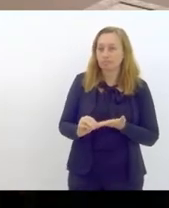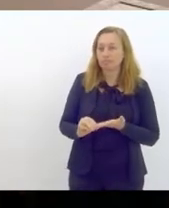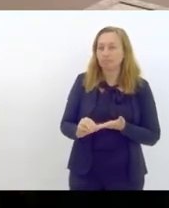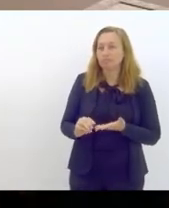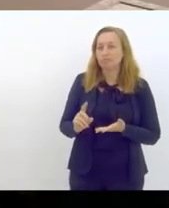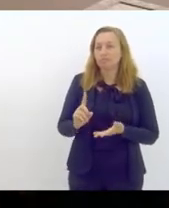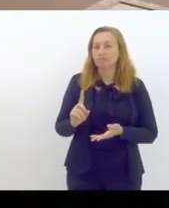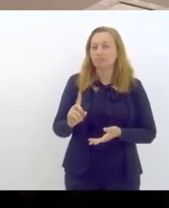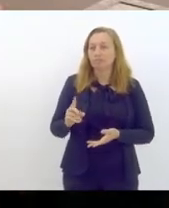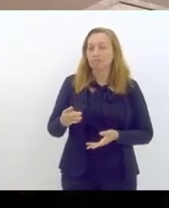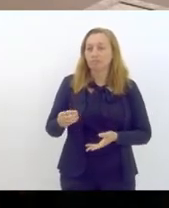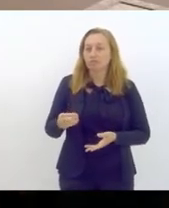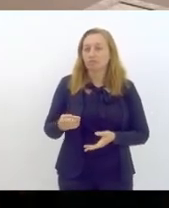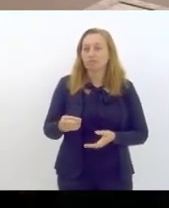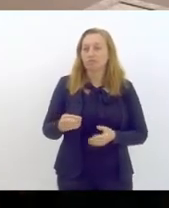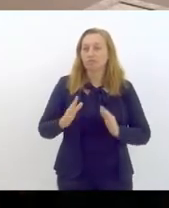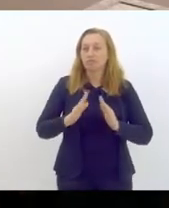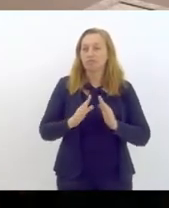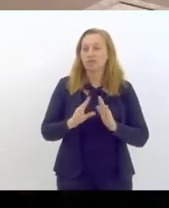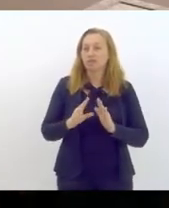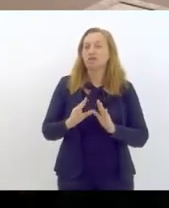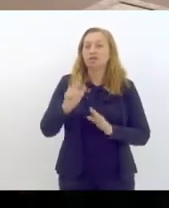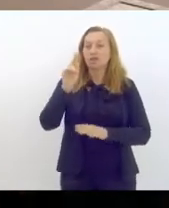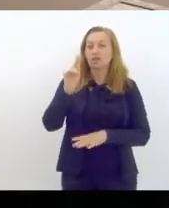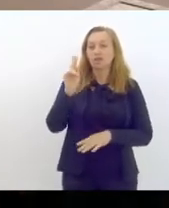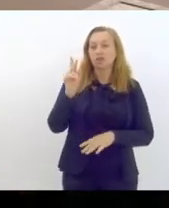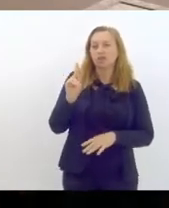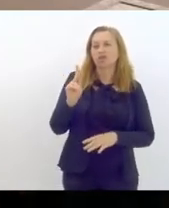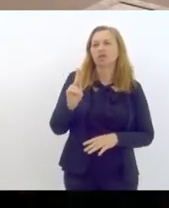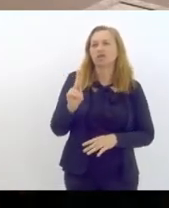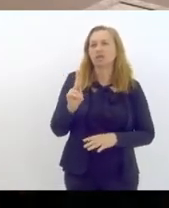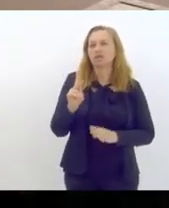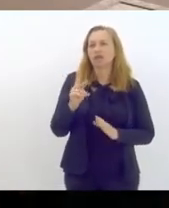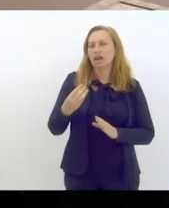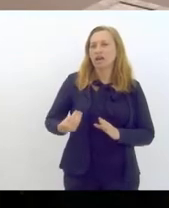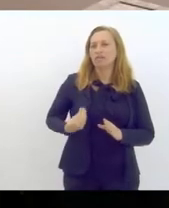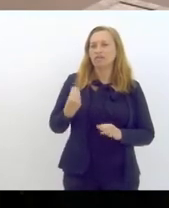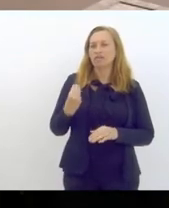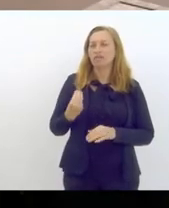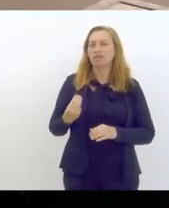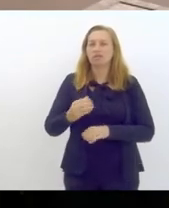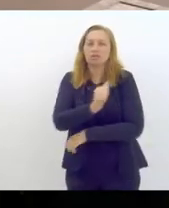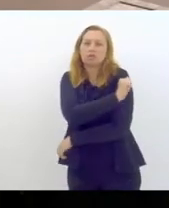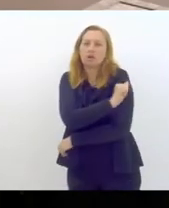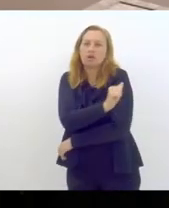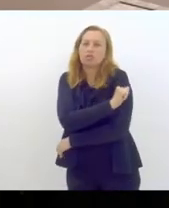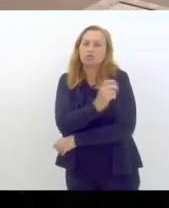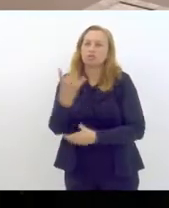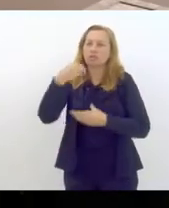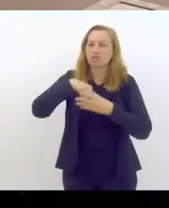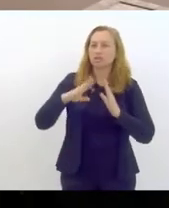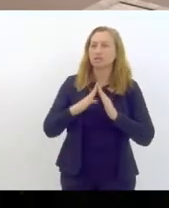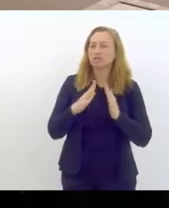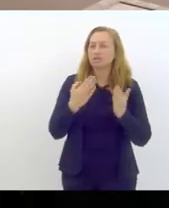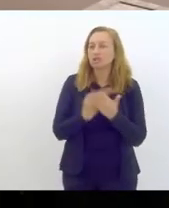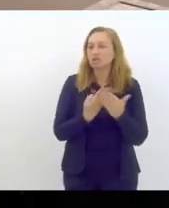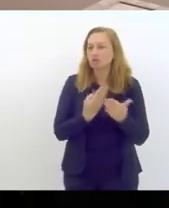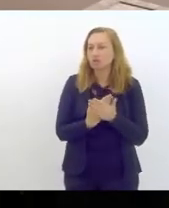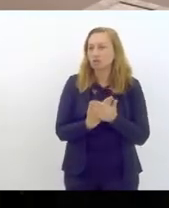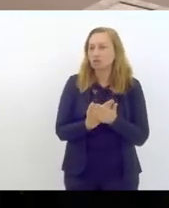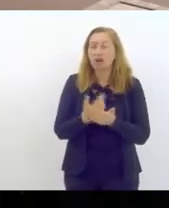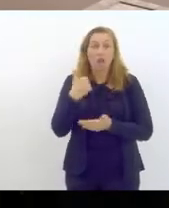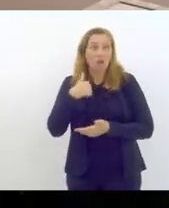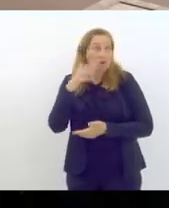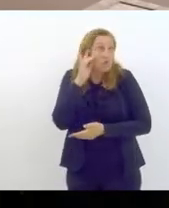aqui, que é a questão do histórico escolar, eu como secretário de Educação. Para mim, eu imaginava que qualquer aluno poderia tirar seu histórico